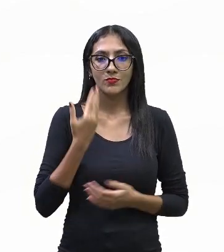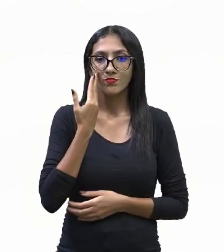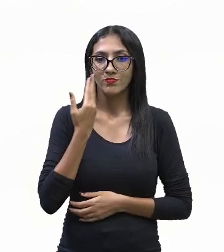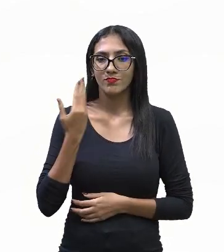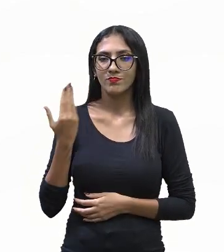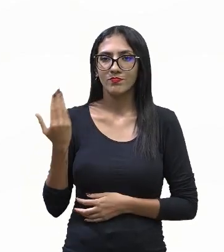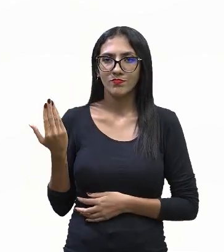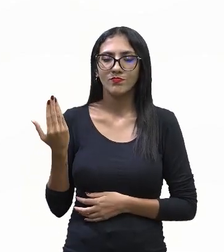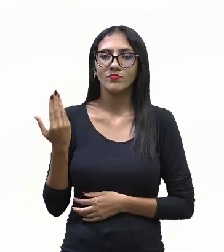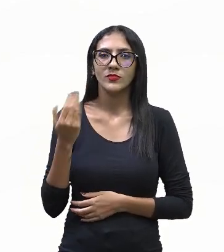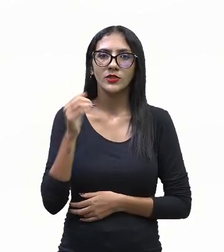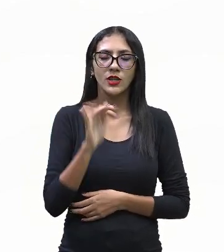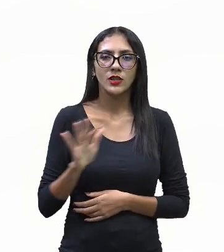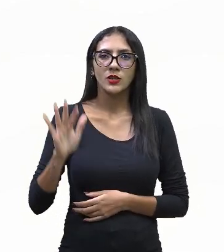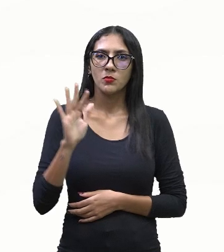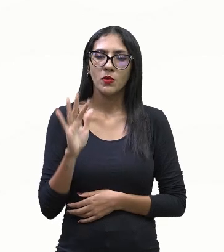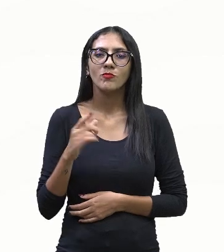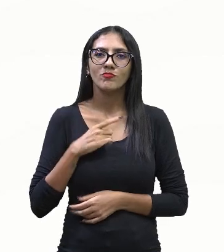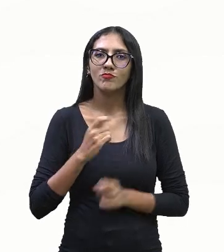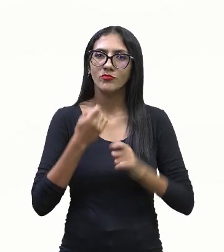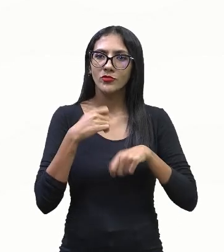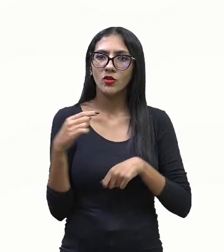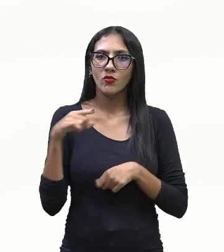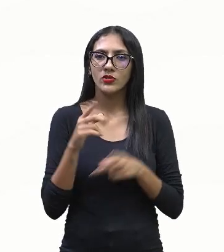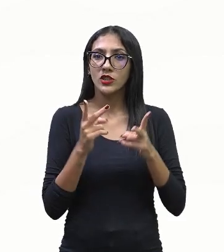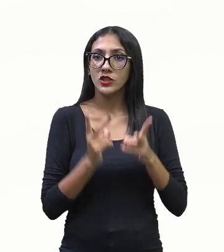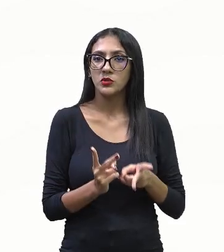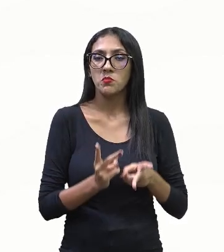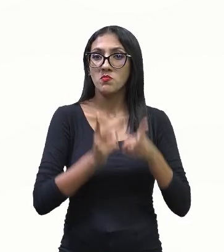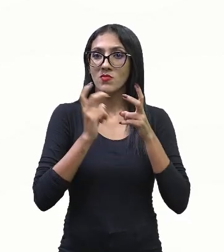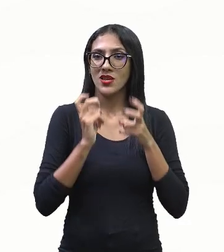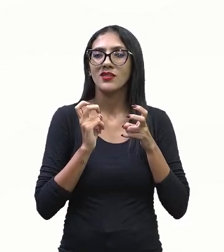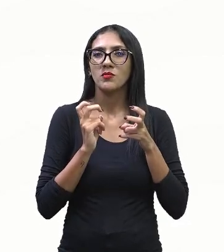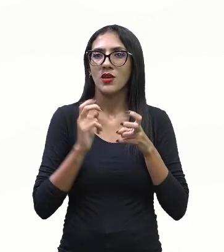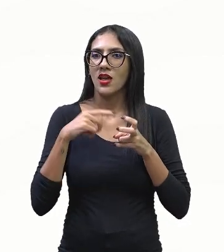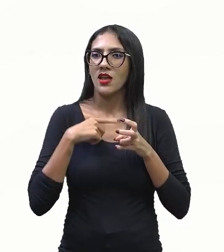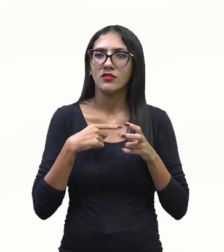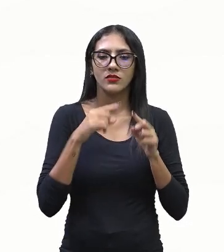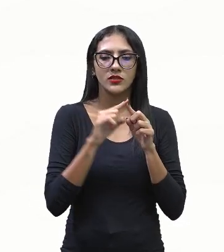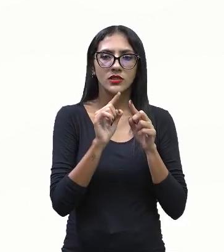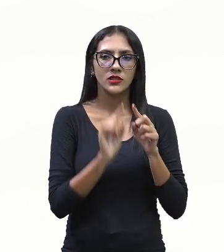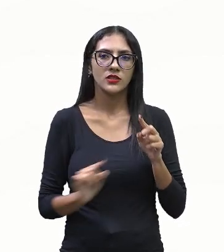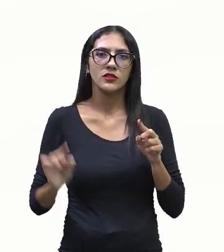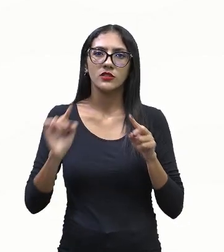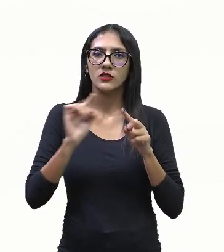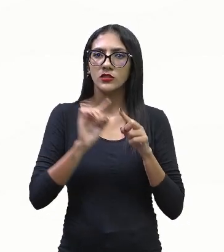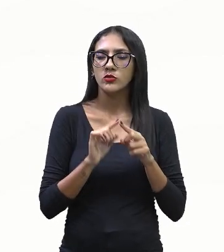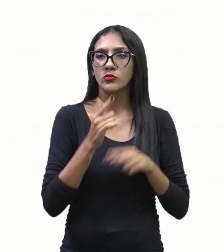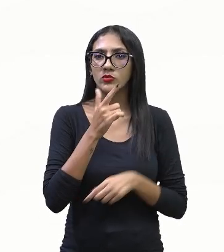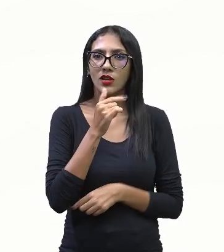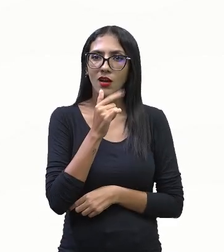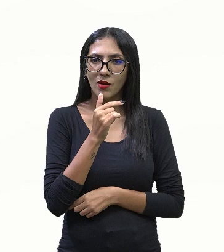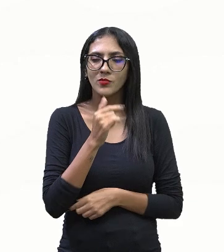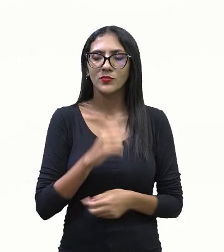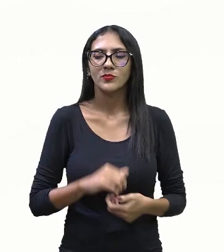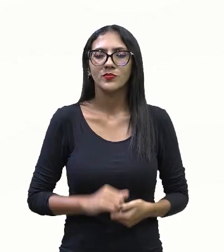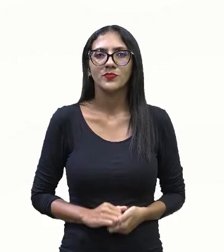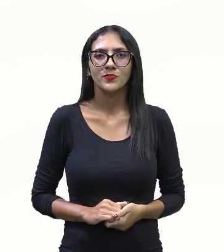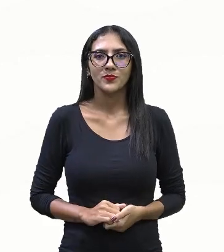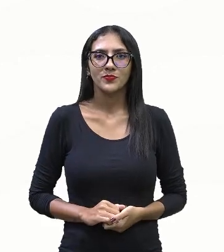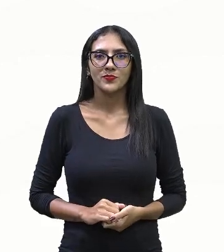a gente, né, tem exatamente o ciclo da água sendo observado,